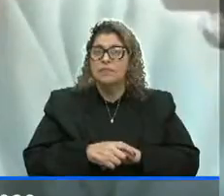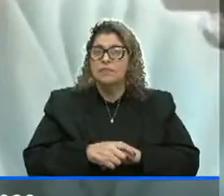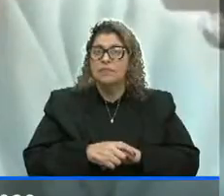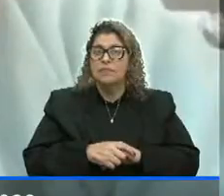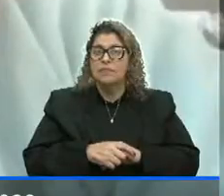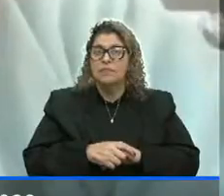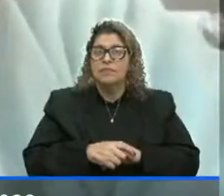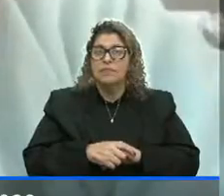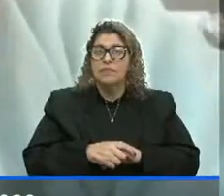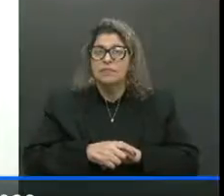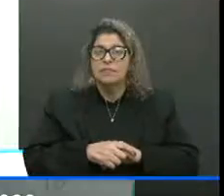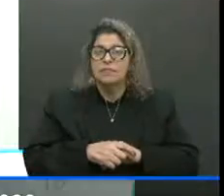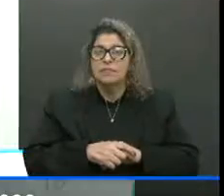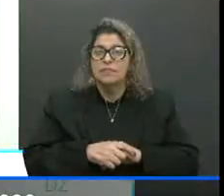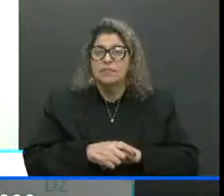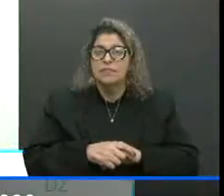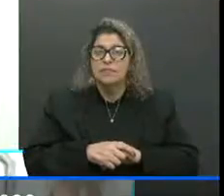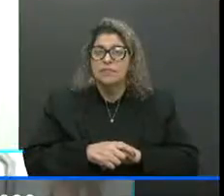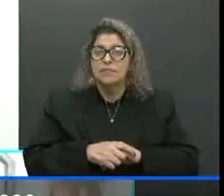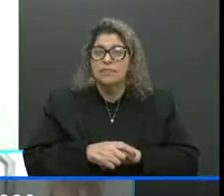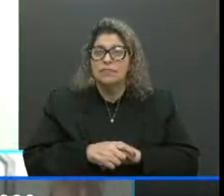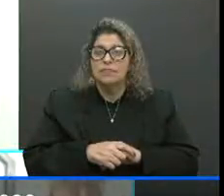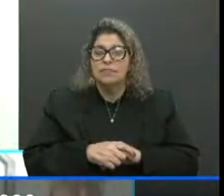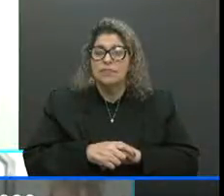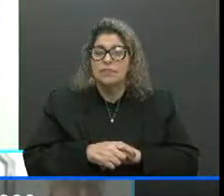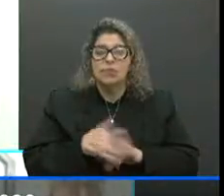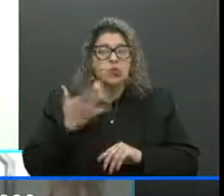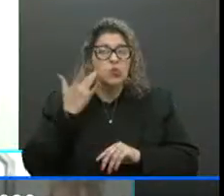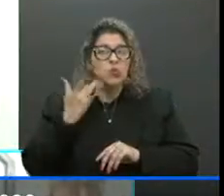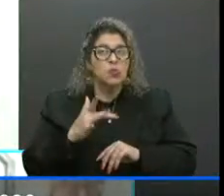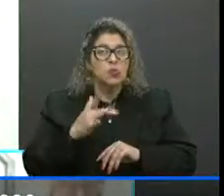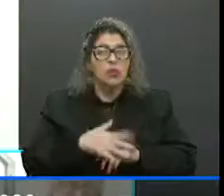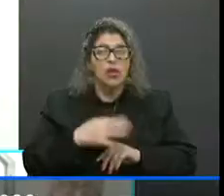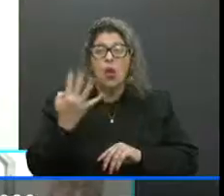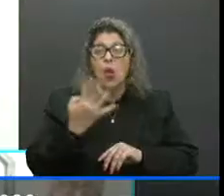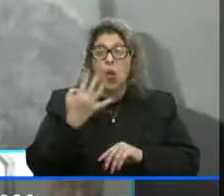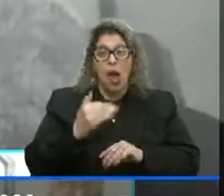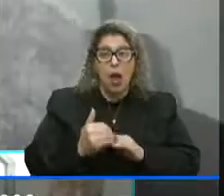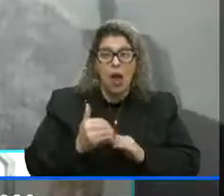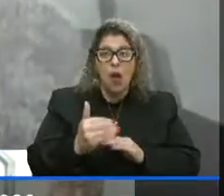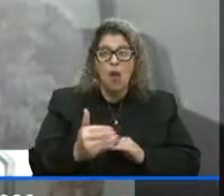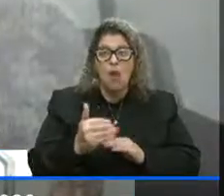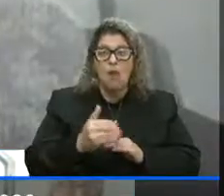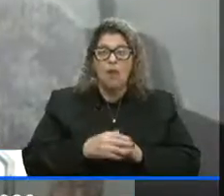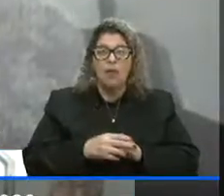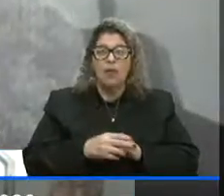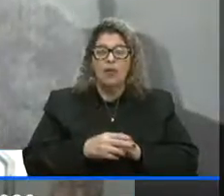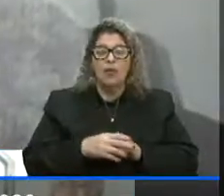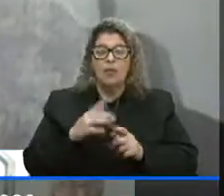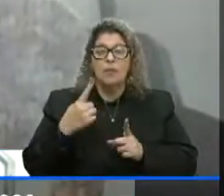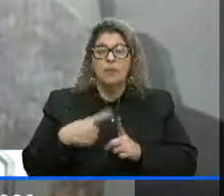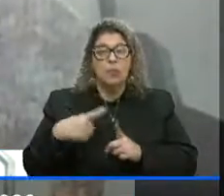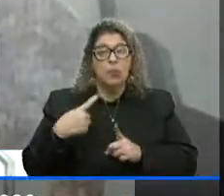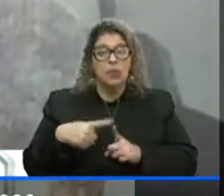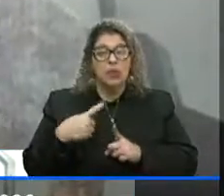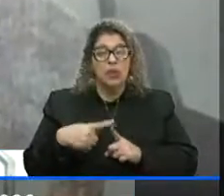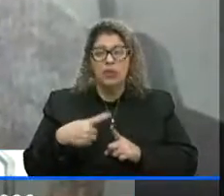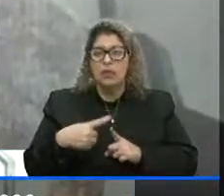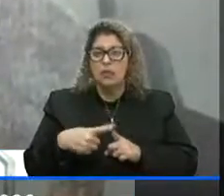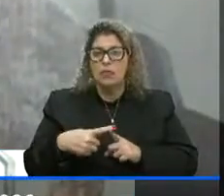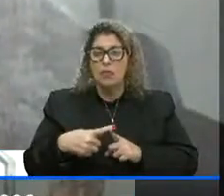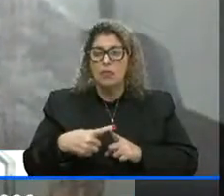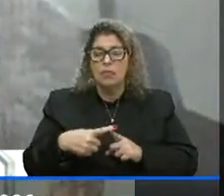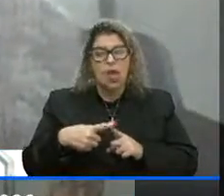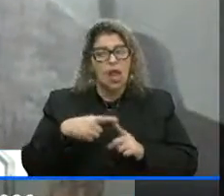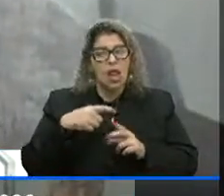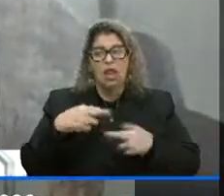adaptar ao horário É, eu não sei se quarta que vem, deputado Federico, até pela pauta da Quarta que